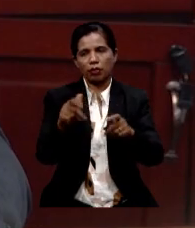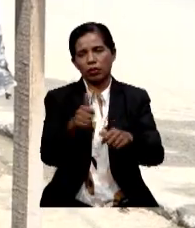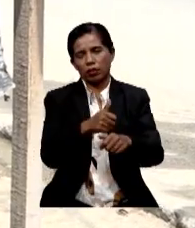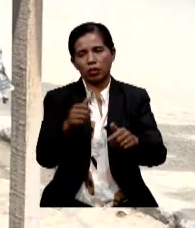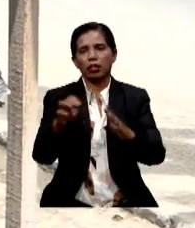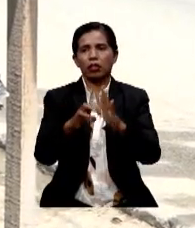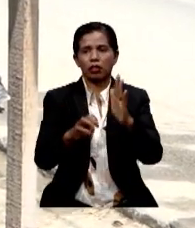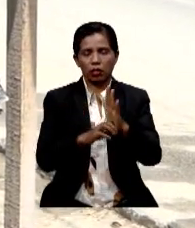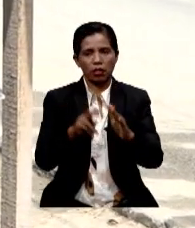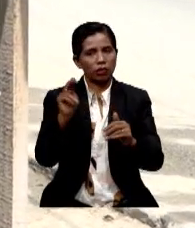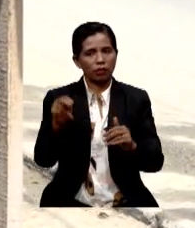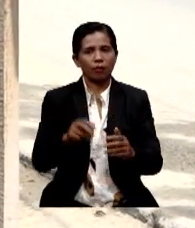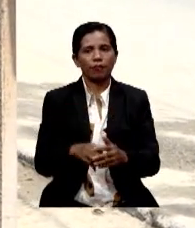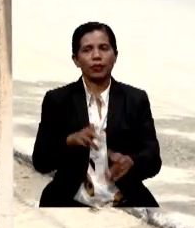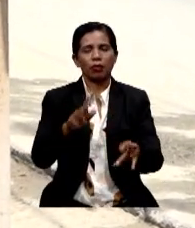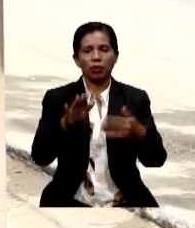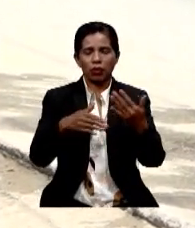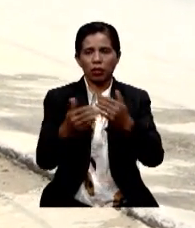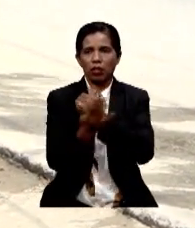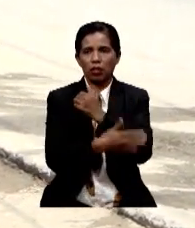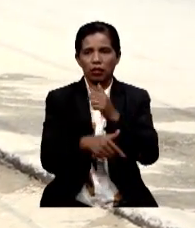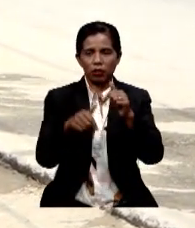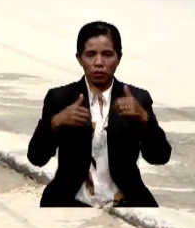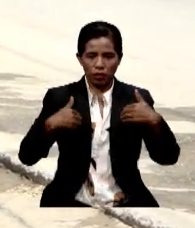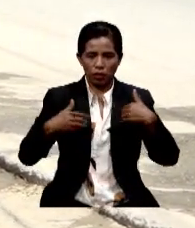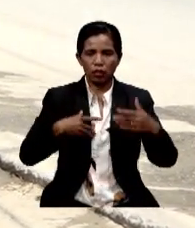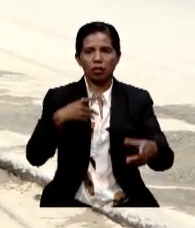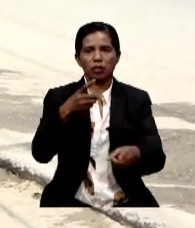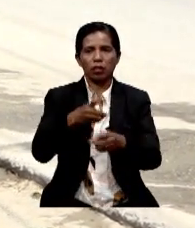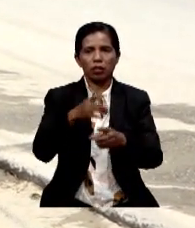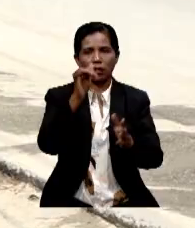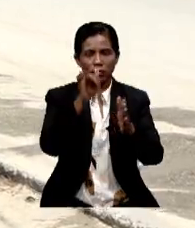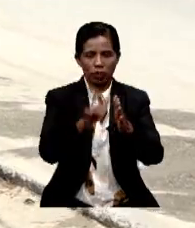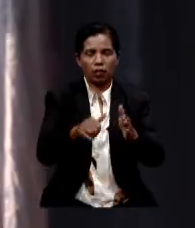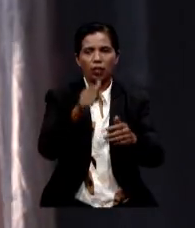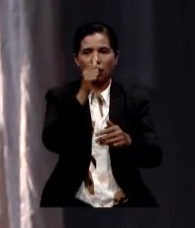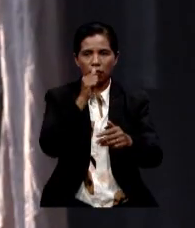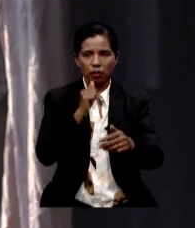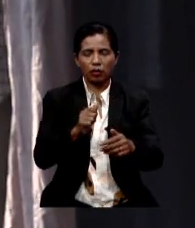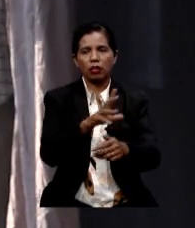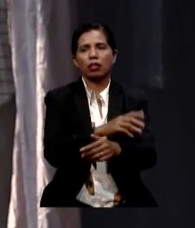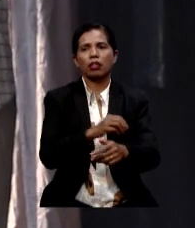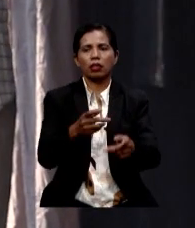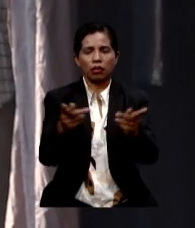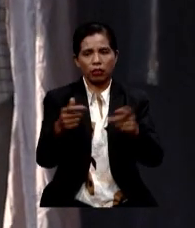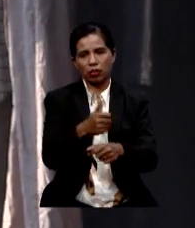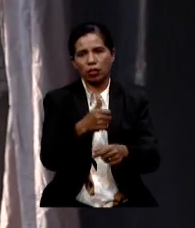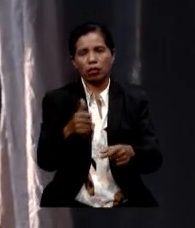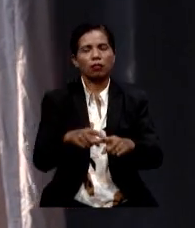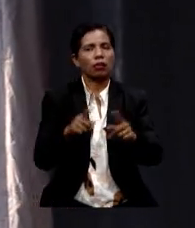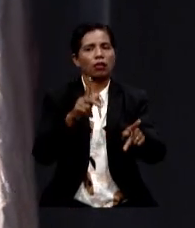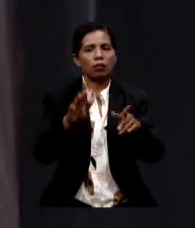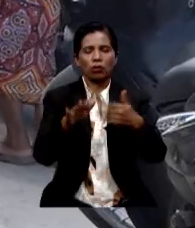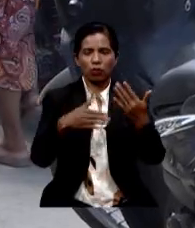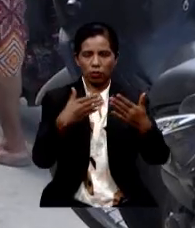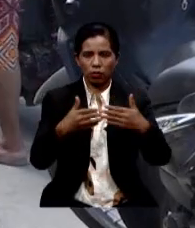stadunia sidera un hotu yana saun ne i direito atu hela o hakmate no digno ya fatin roma ma be sidera un hotu